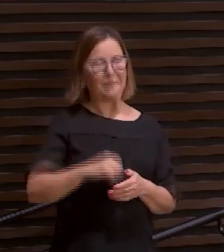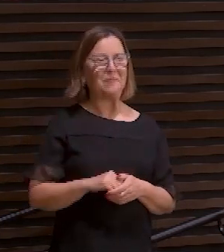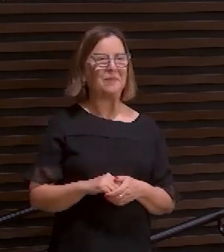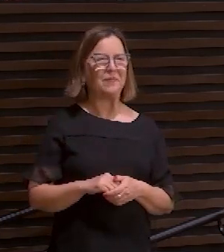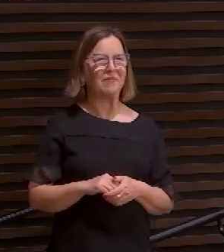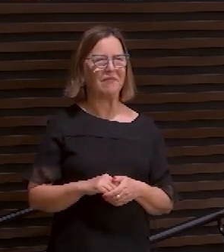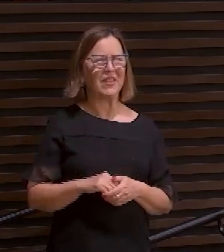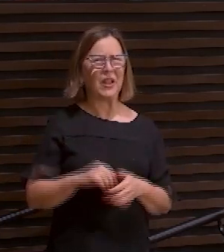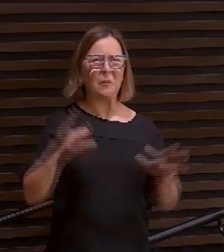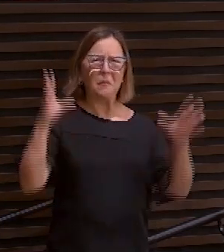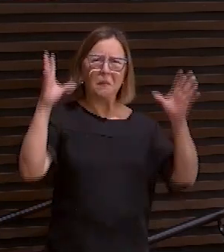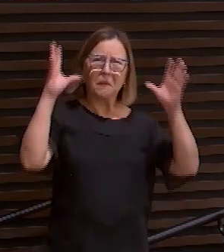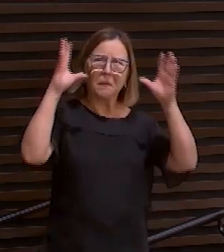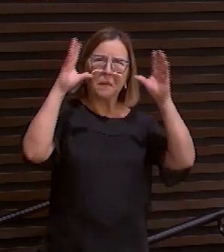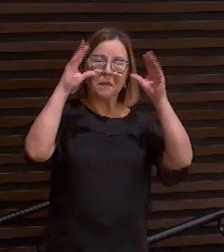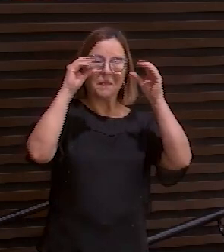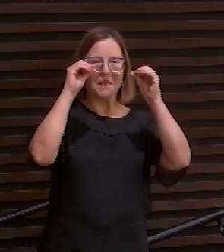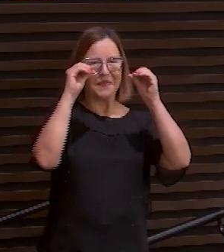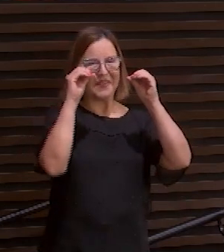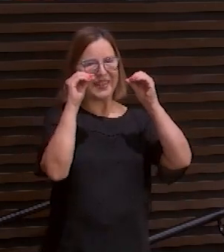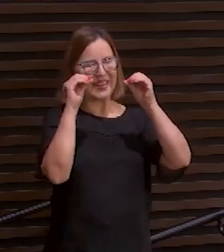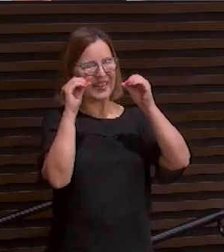Naquela noite de